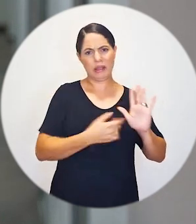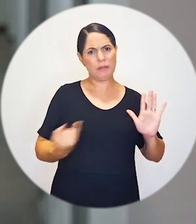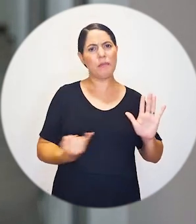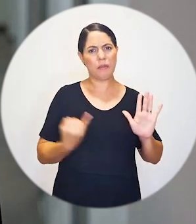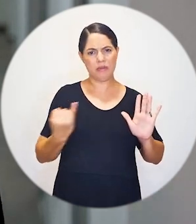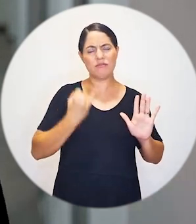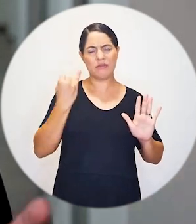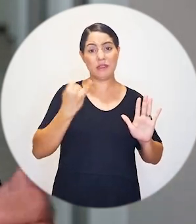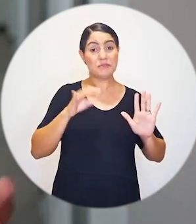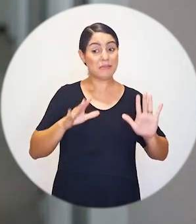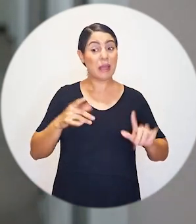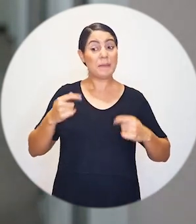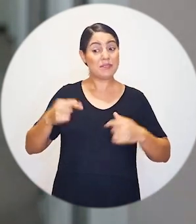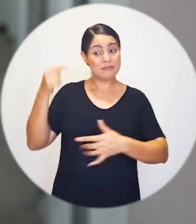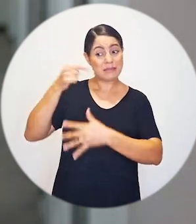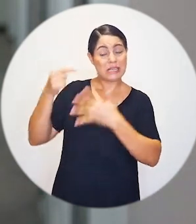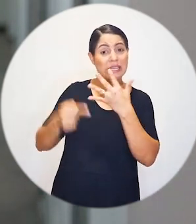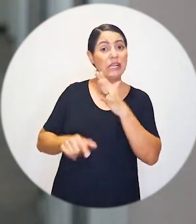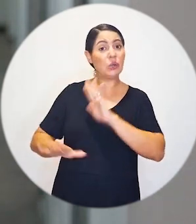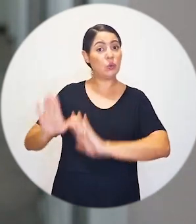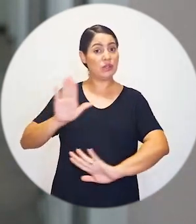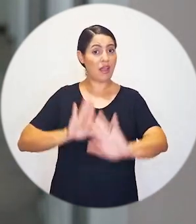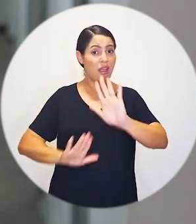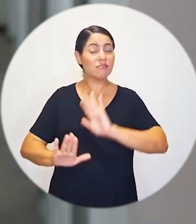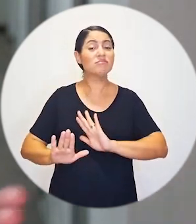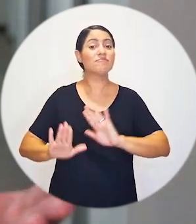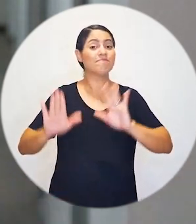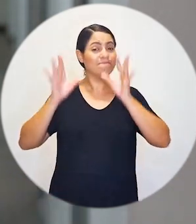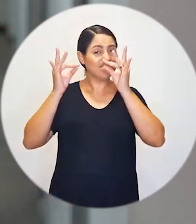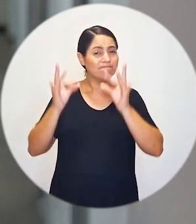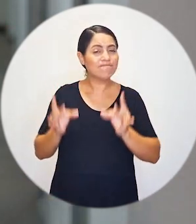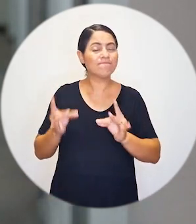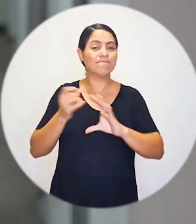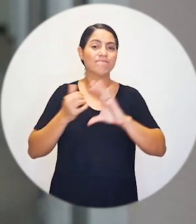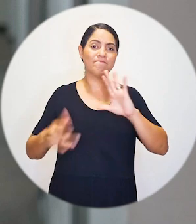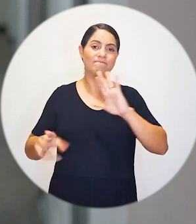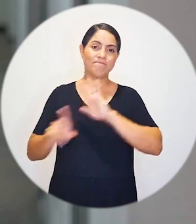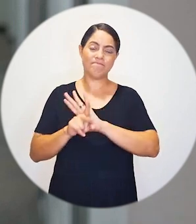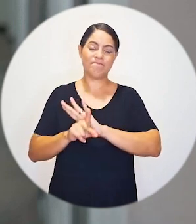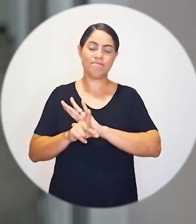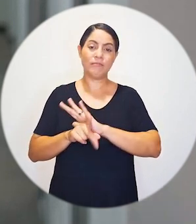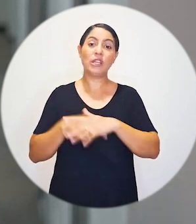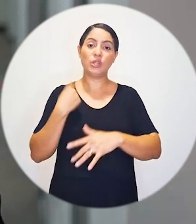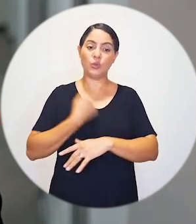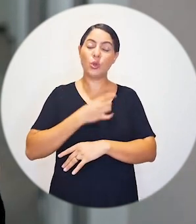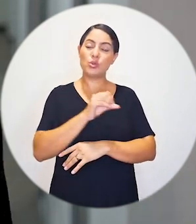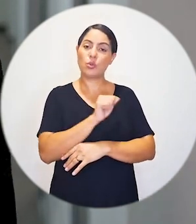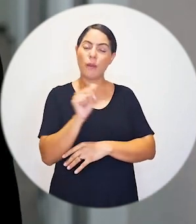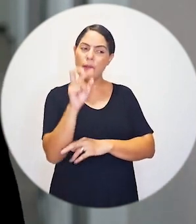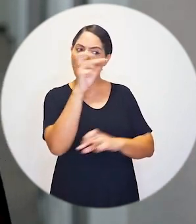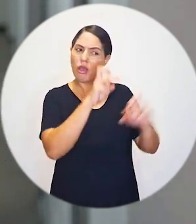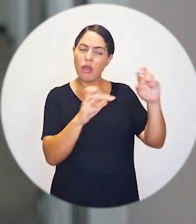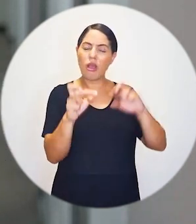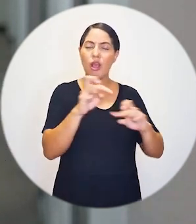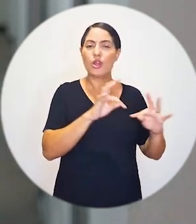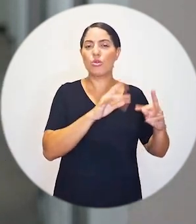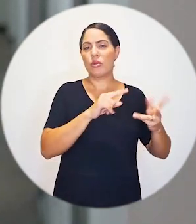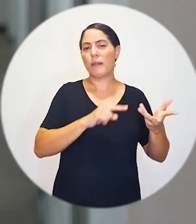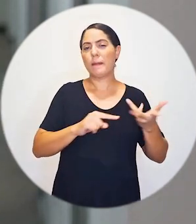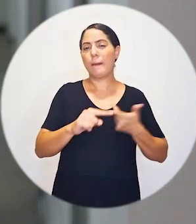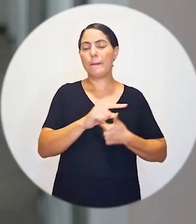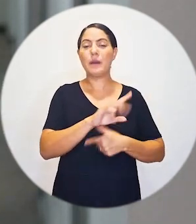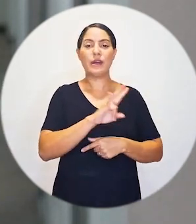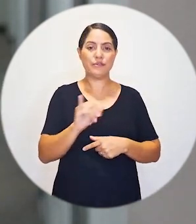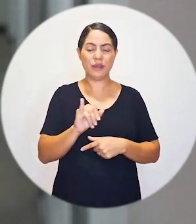ser aplicada com critérios, com cuidado, e esse cuidado a OAB estará acompanhando para, enfim, pleitear junto ao